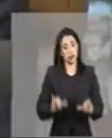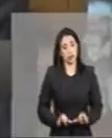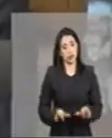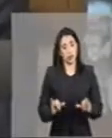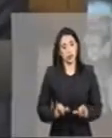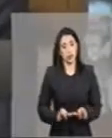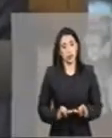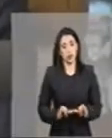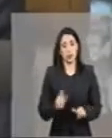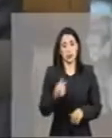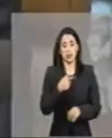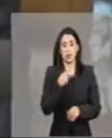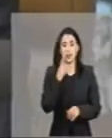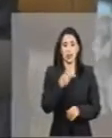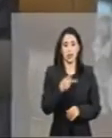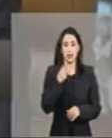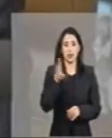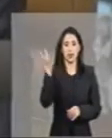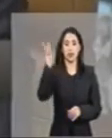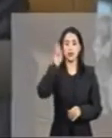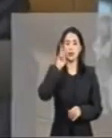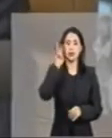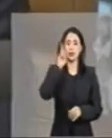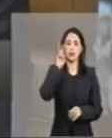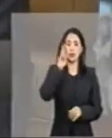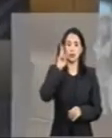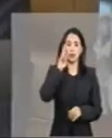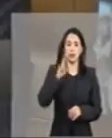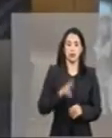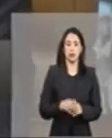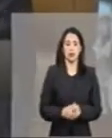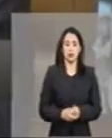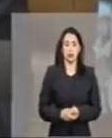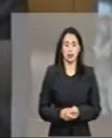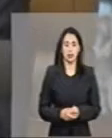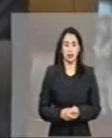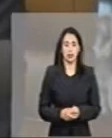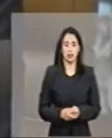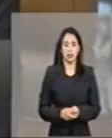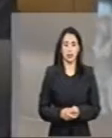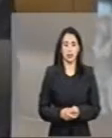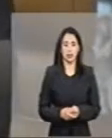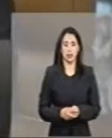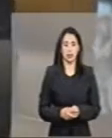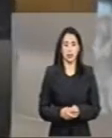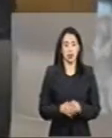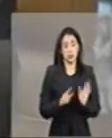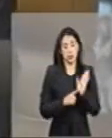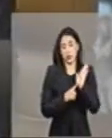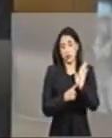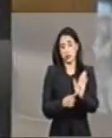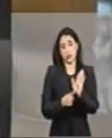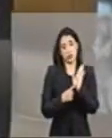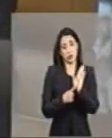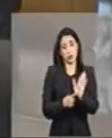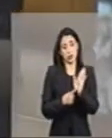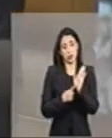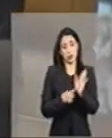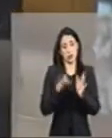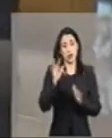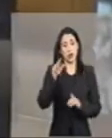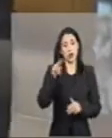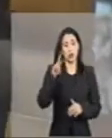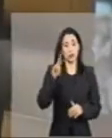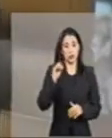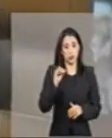foi salientado, e lembro-me agora, o eminente ministro Luiz Roberto Barroso bem destacou isto, a prerrogativa de foro